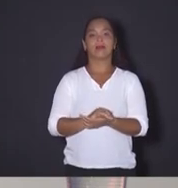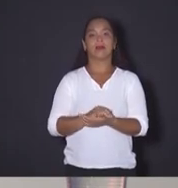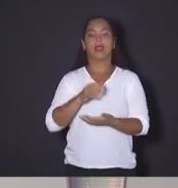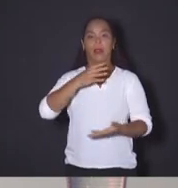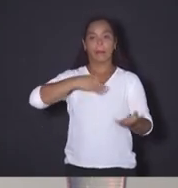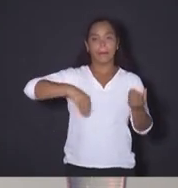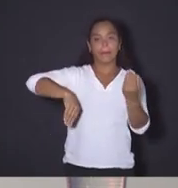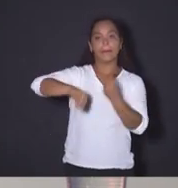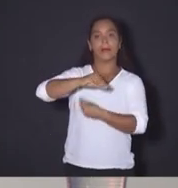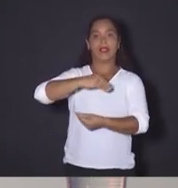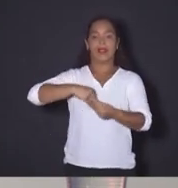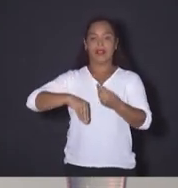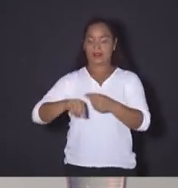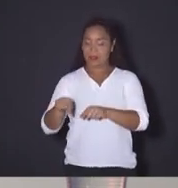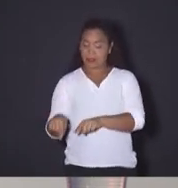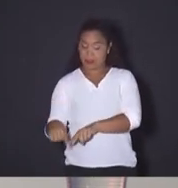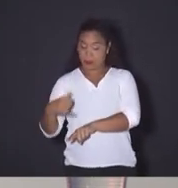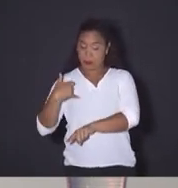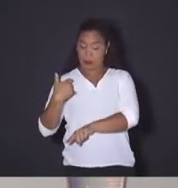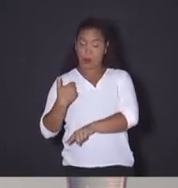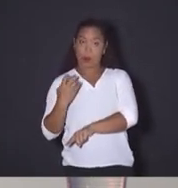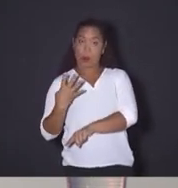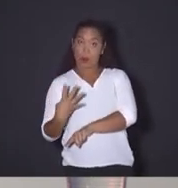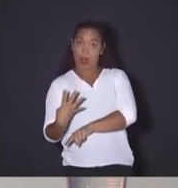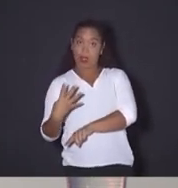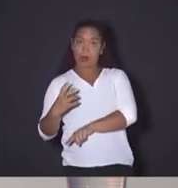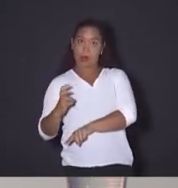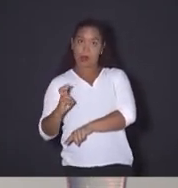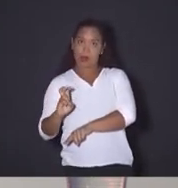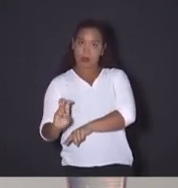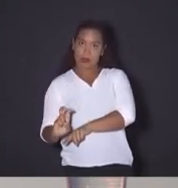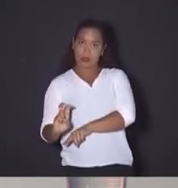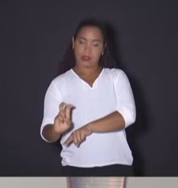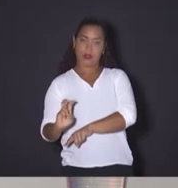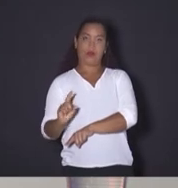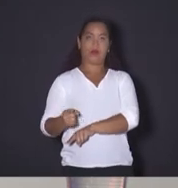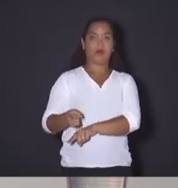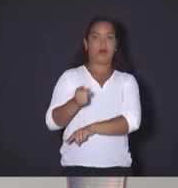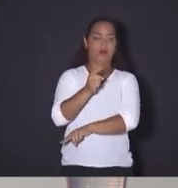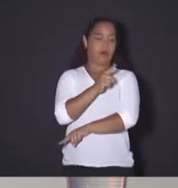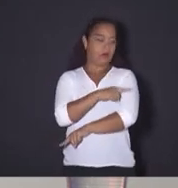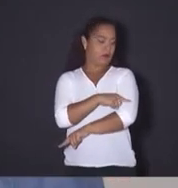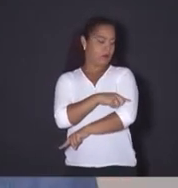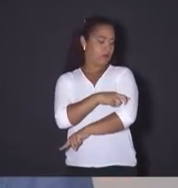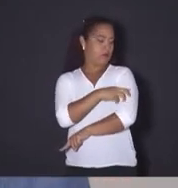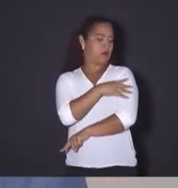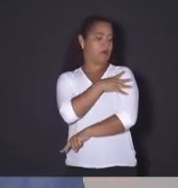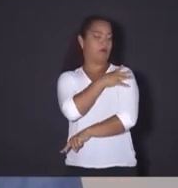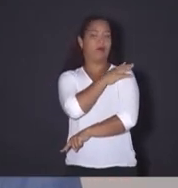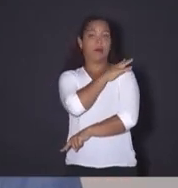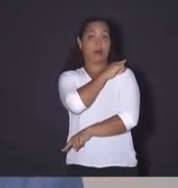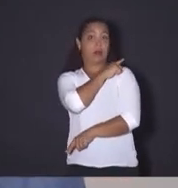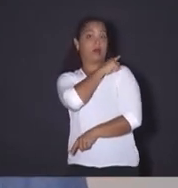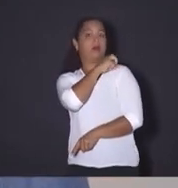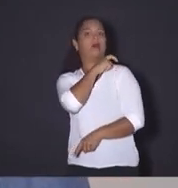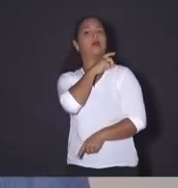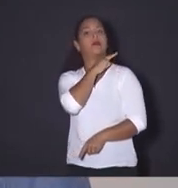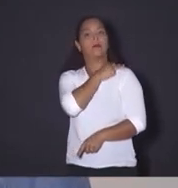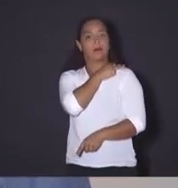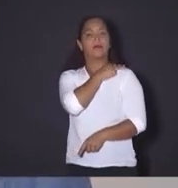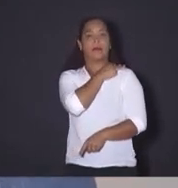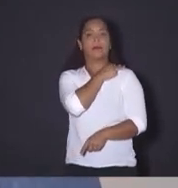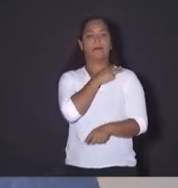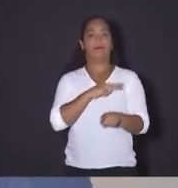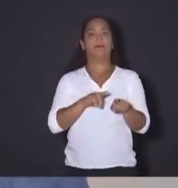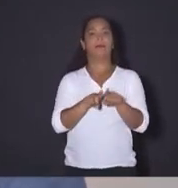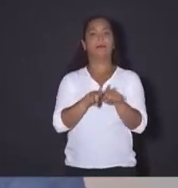o pré-escolar 45 anos o ensino fundamental eo ensino médio são os de ensino